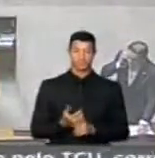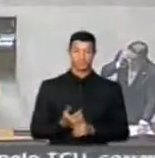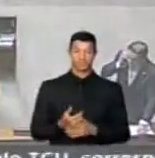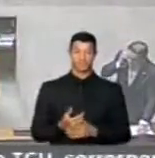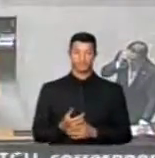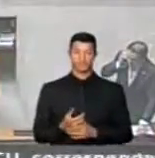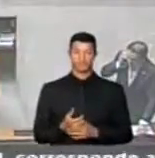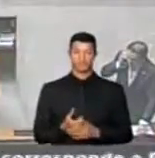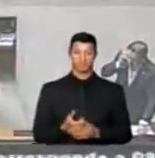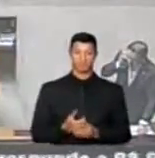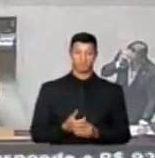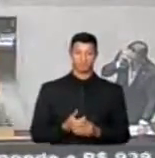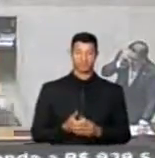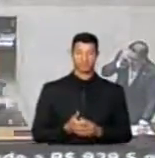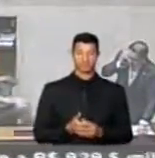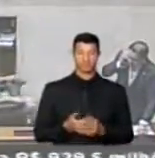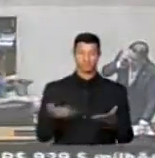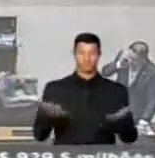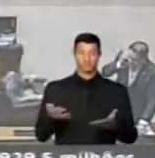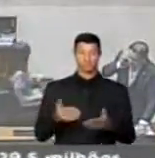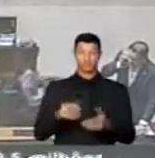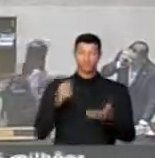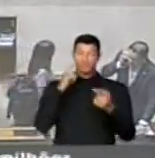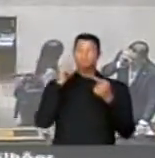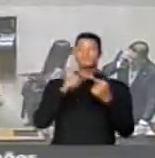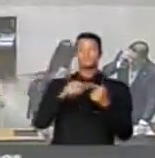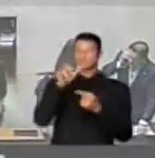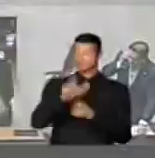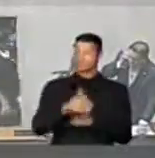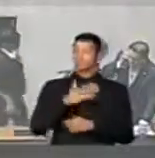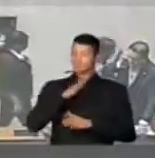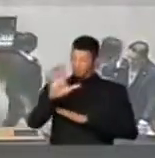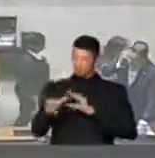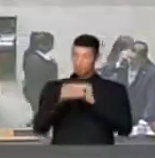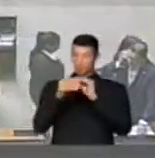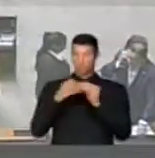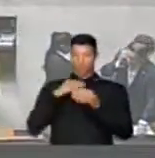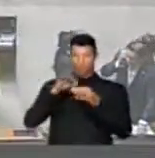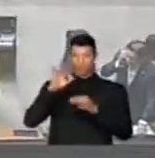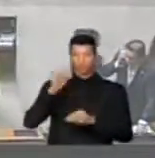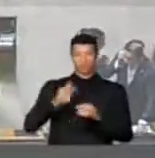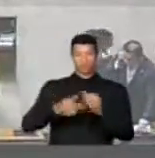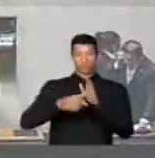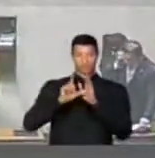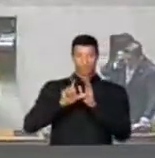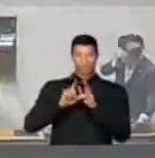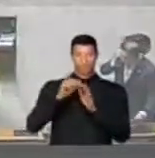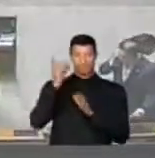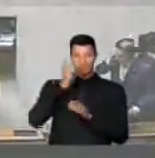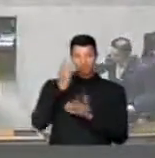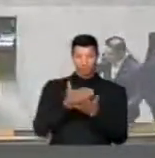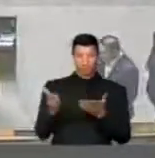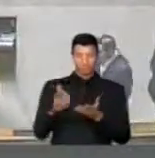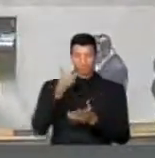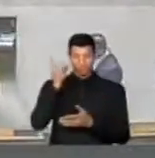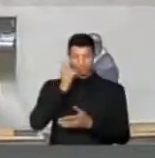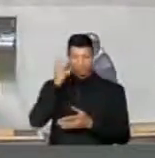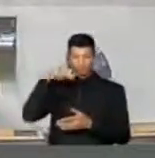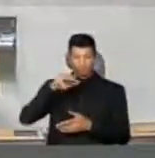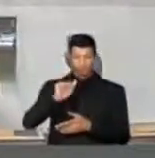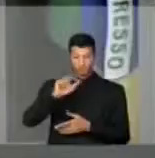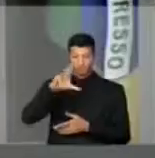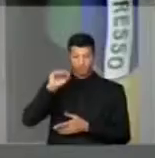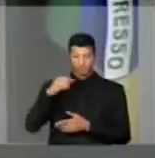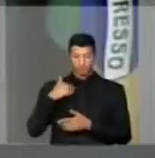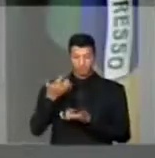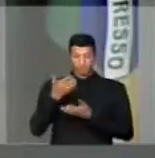também o aparte de Vossa Excelência ao meu discurso. Antes de conceder o aparte a Vossa Excelência, deputado Mauro, eu